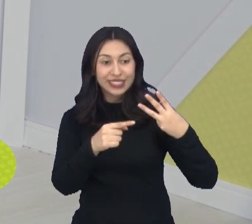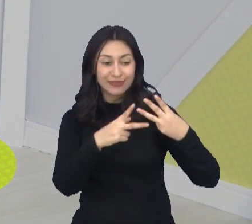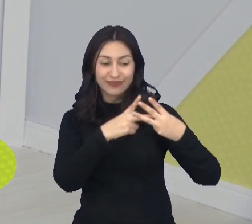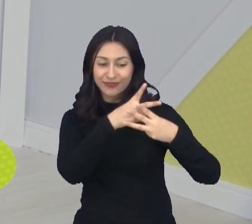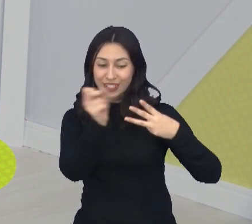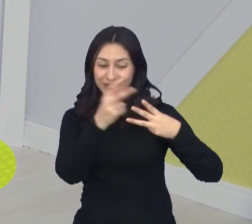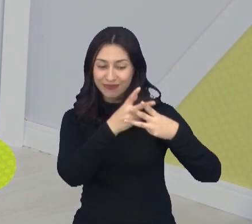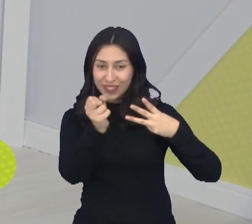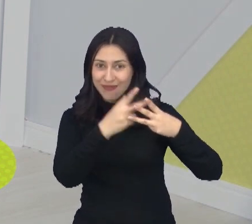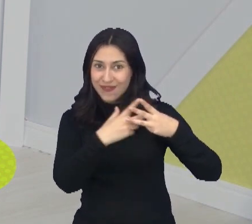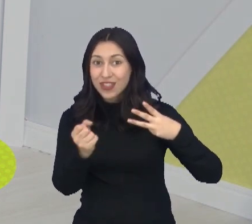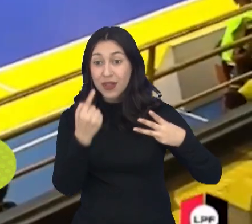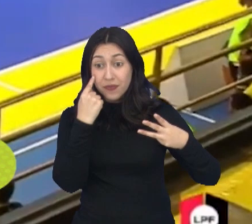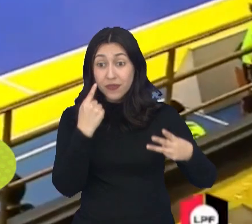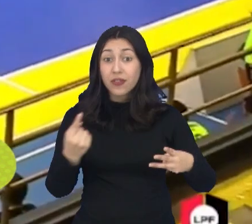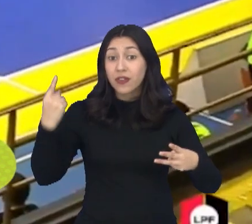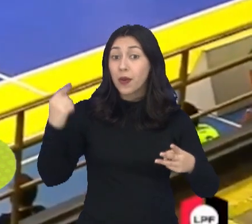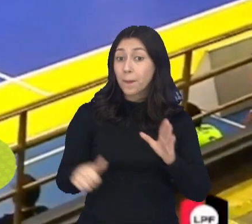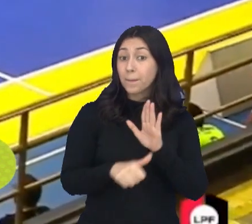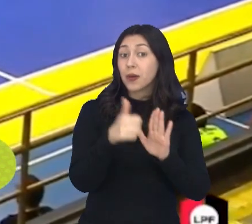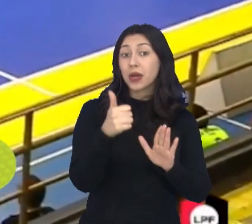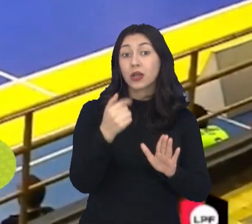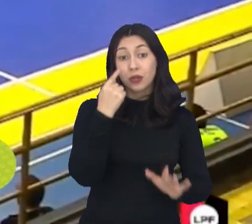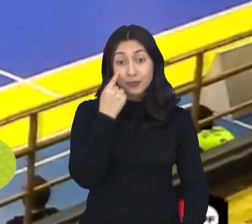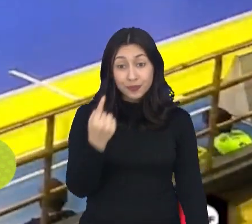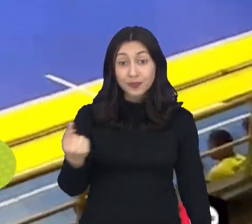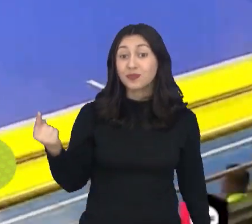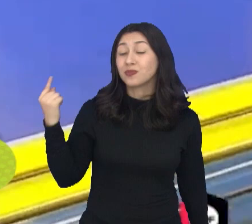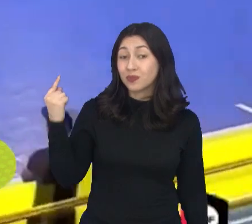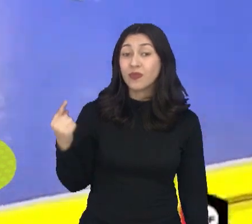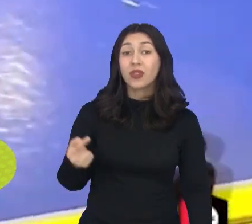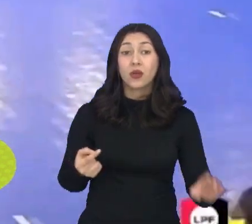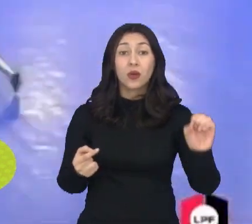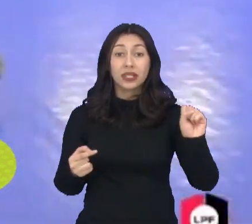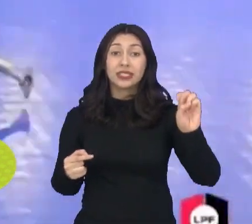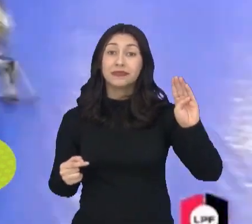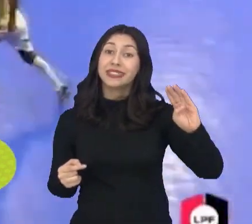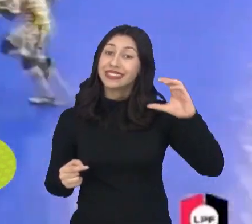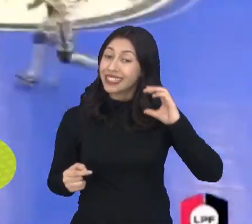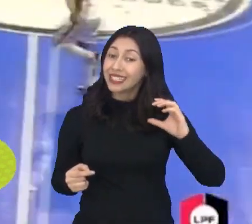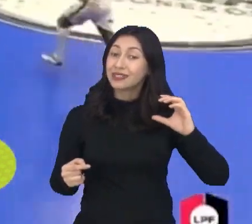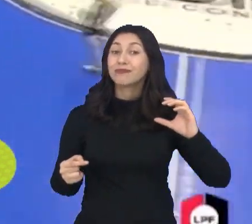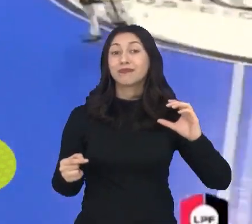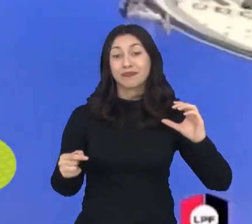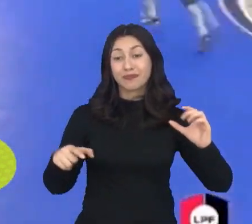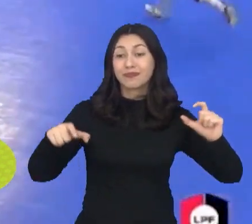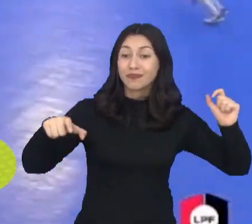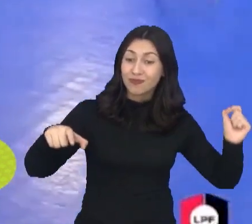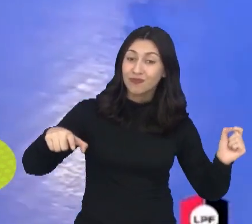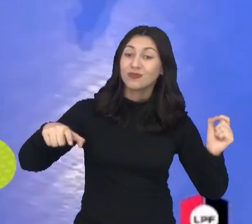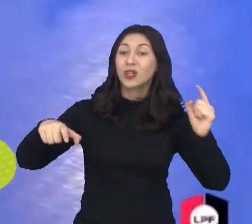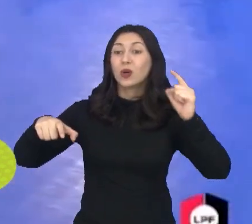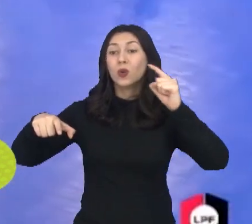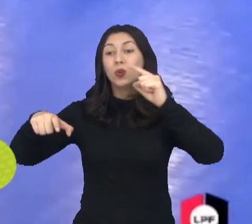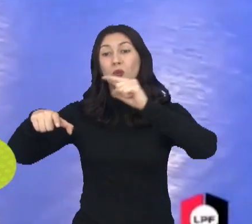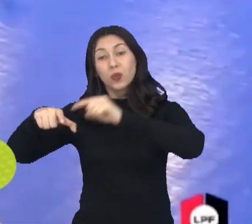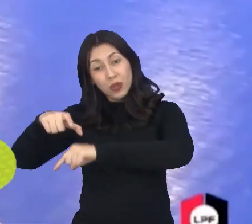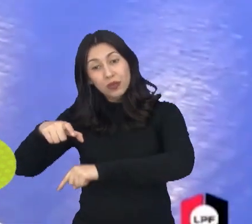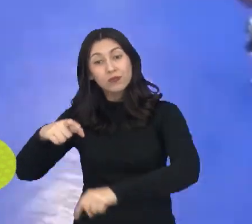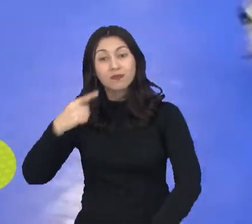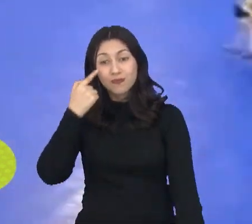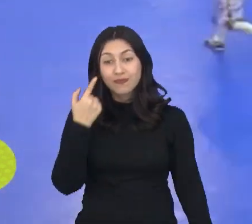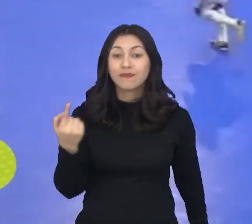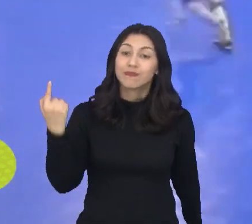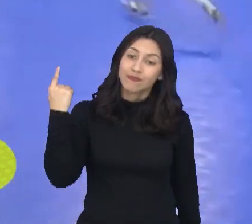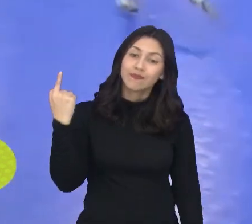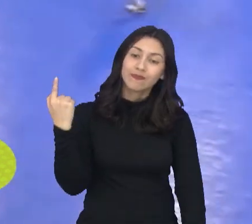ver os gols. Solta aqui, Matheus. O primeiro gol, marcado pelo São Bernardo. A bobeira do São José, o Micael. Foi carregando, foi levando, como quem não quer nada.